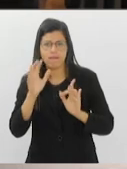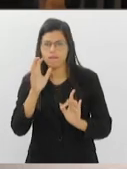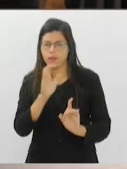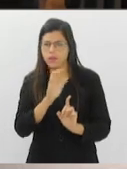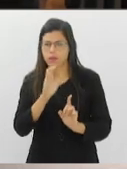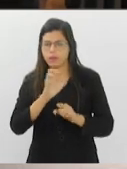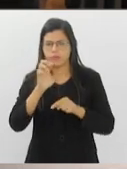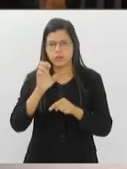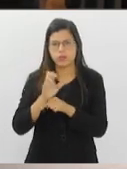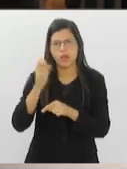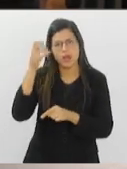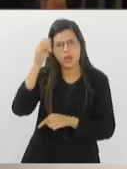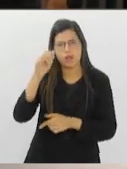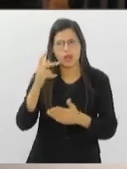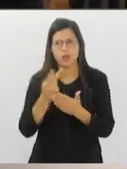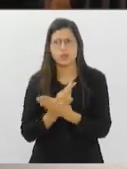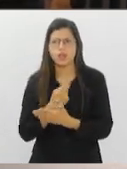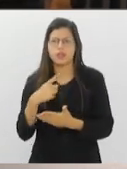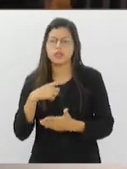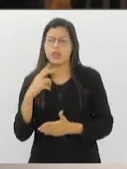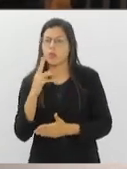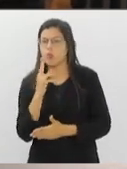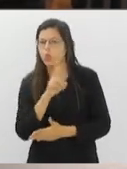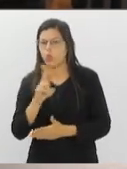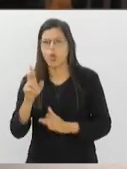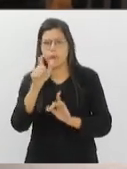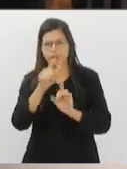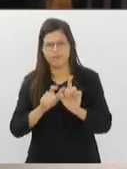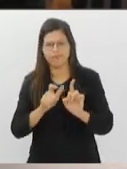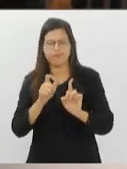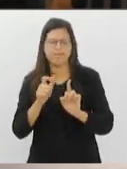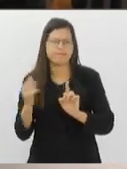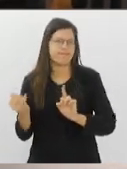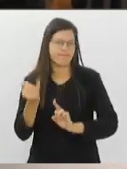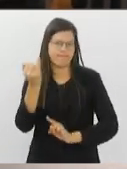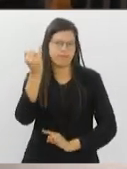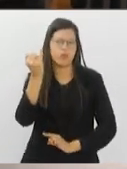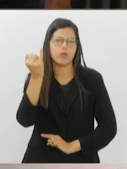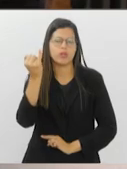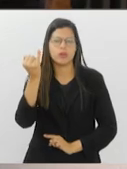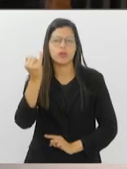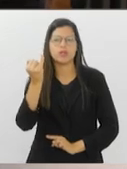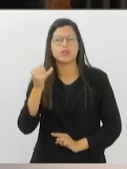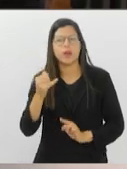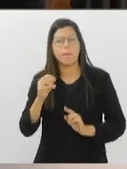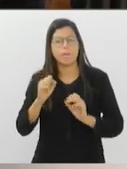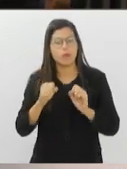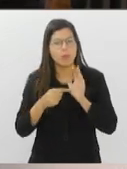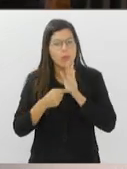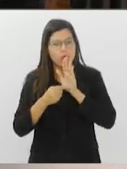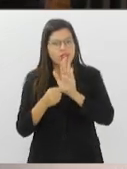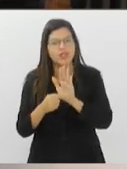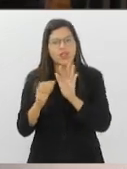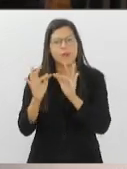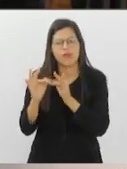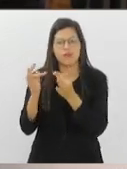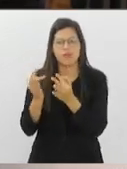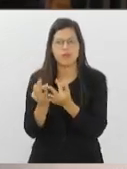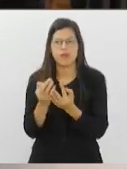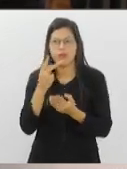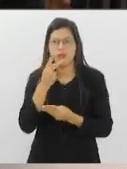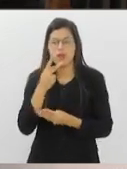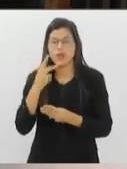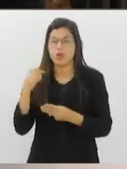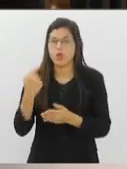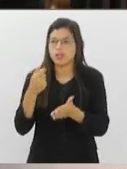não aconteça, leva o nome da Thaisa, é de suma importância. Eu vou poder levar isso para a família, vou poder falar, olha, a nossa